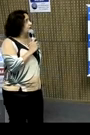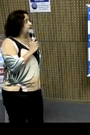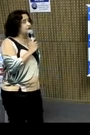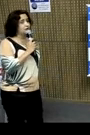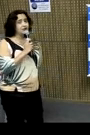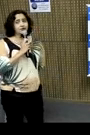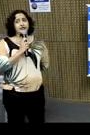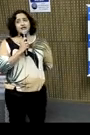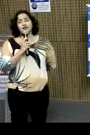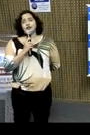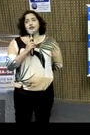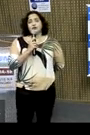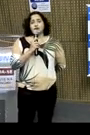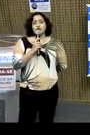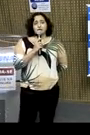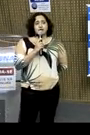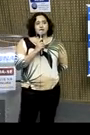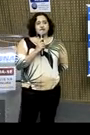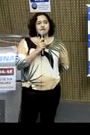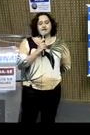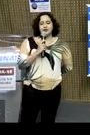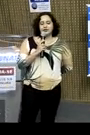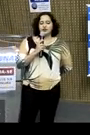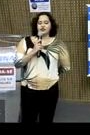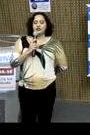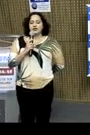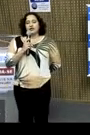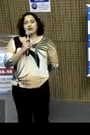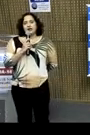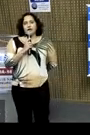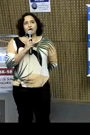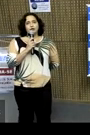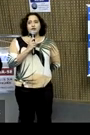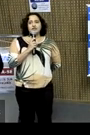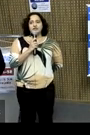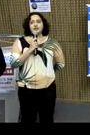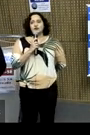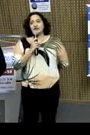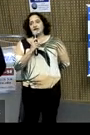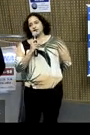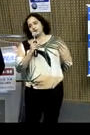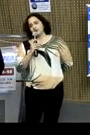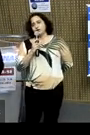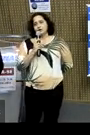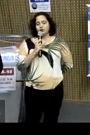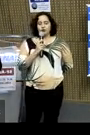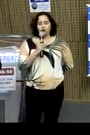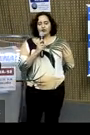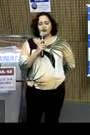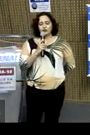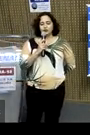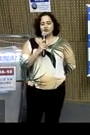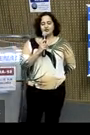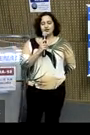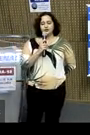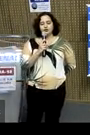que quando eu assumi a unidade, nós tínhamos aproximadamente 4.600 cadastros. Como a